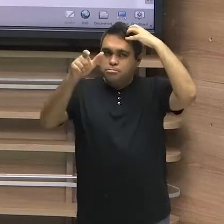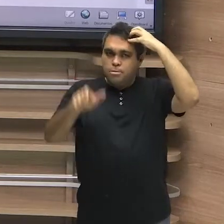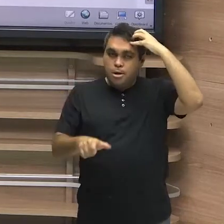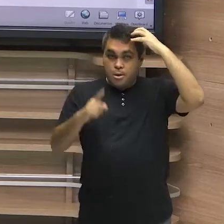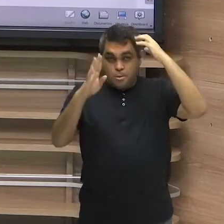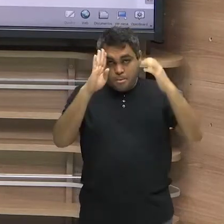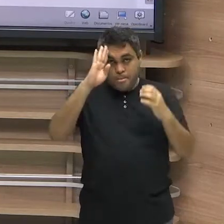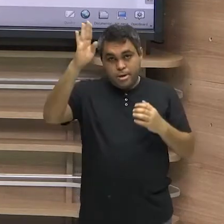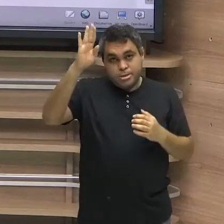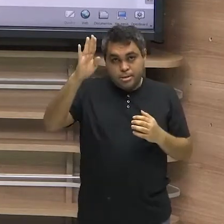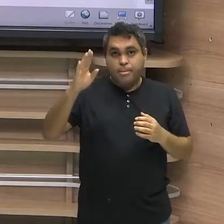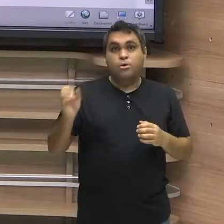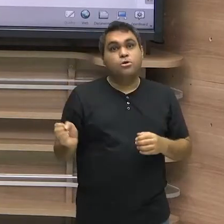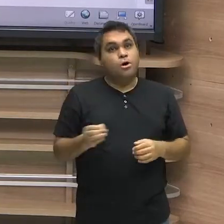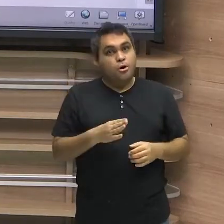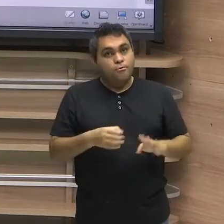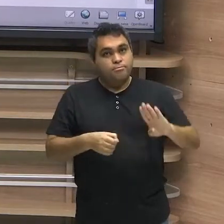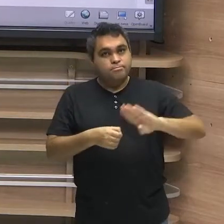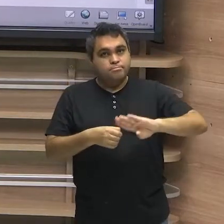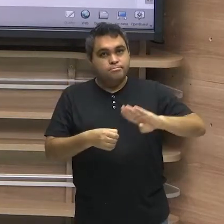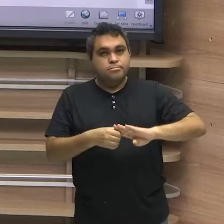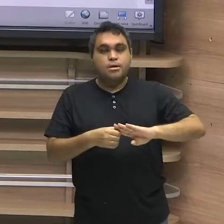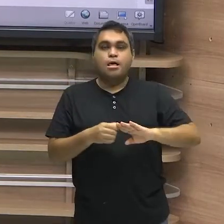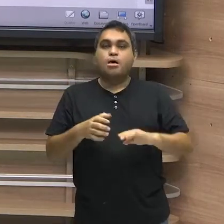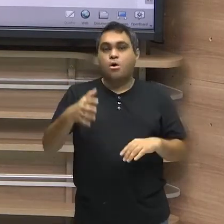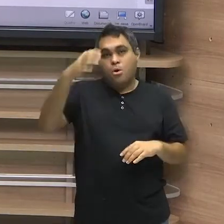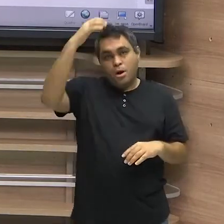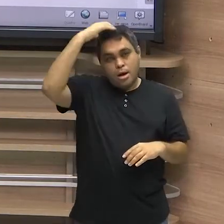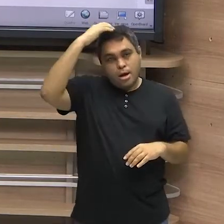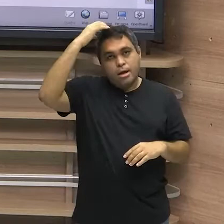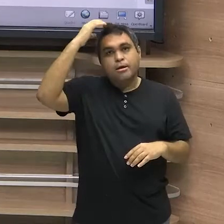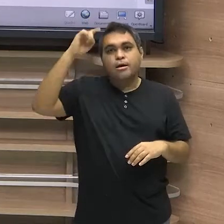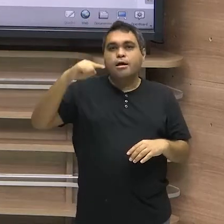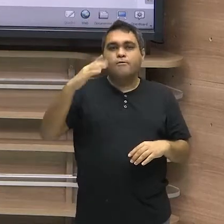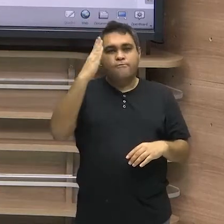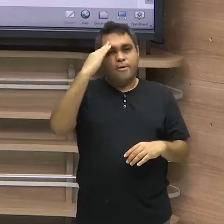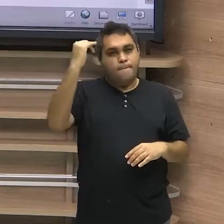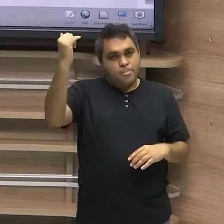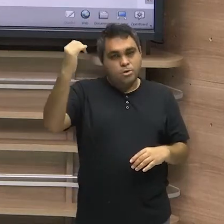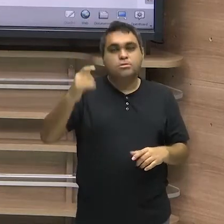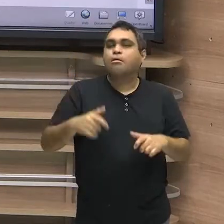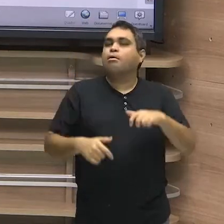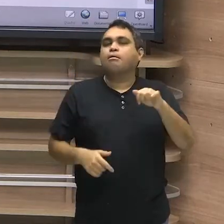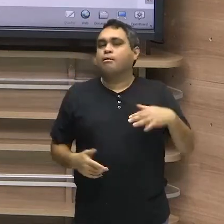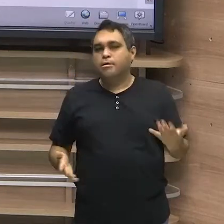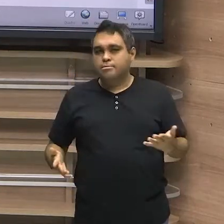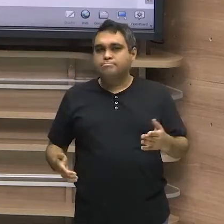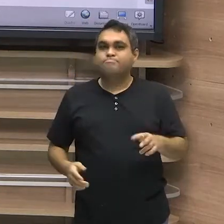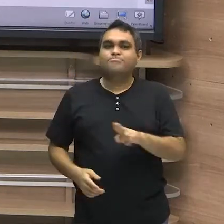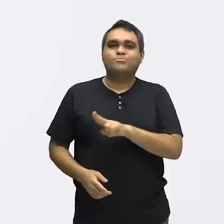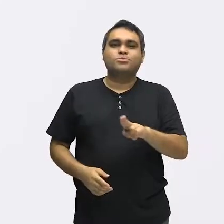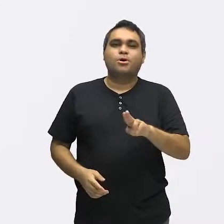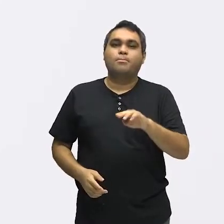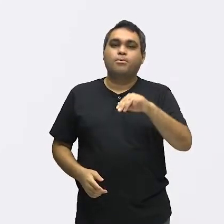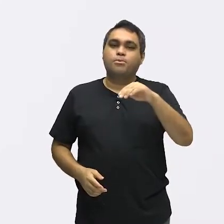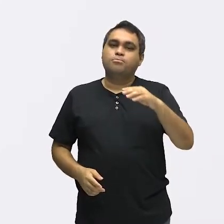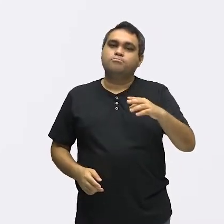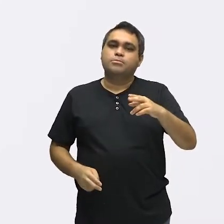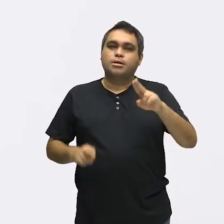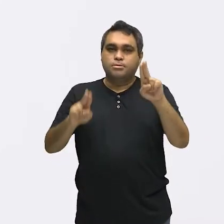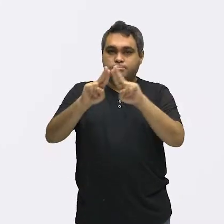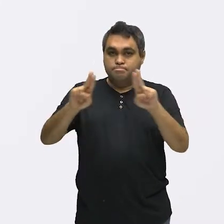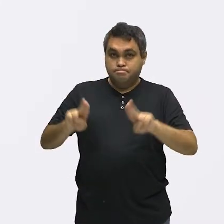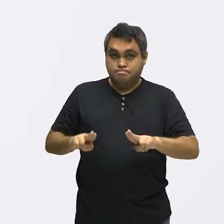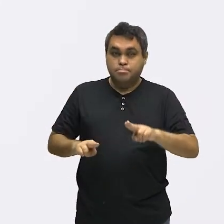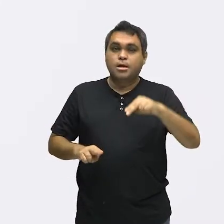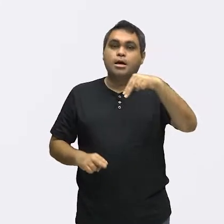Babilônia, na Nova Babilônia, né? O rei dos caldeus mais notável vai ser Nabucodonosor. Inclusive, gente,